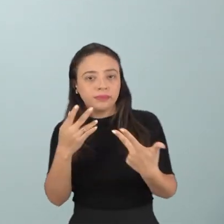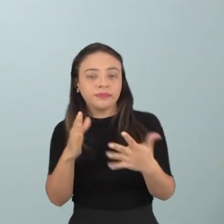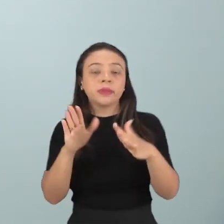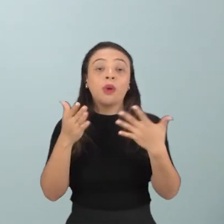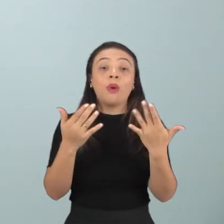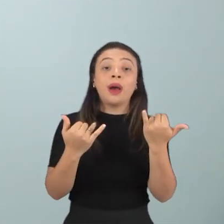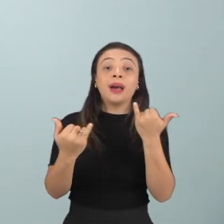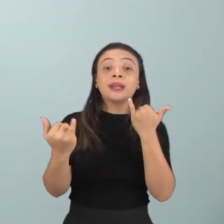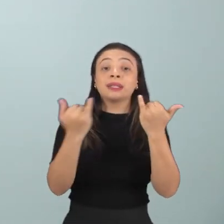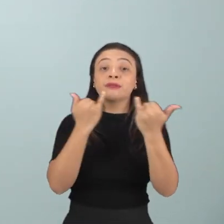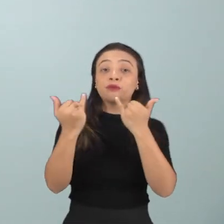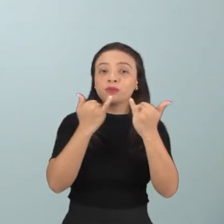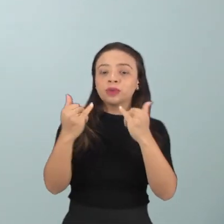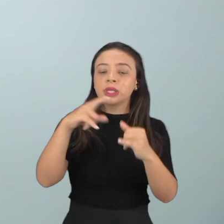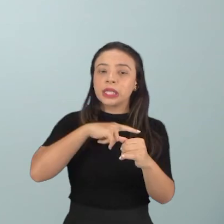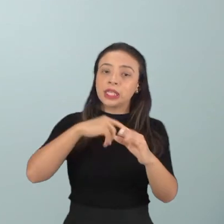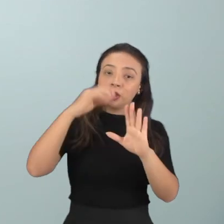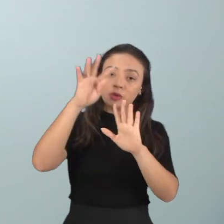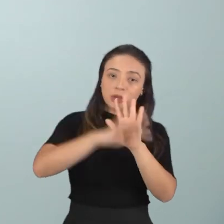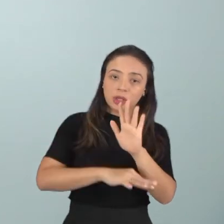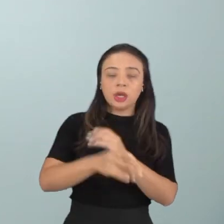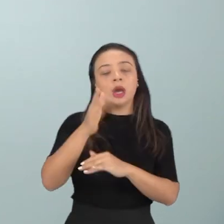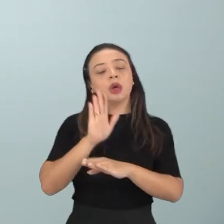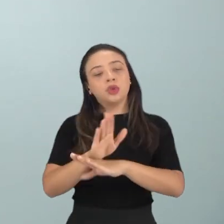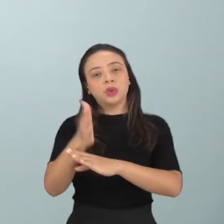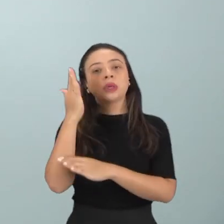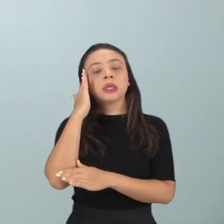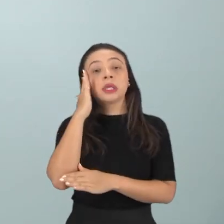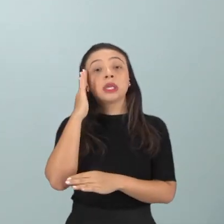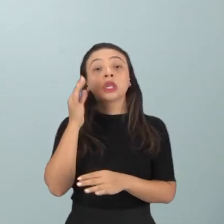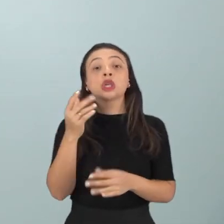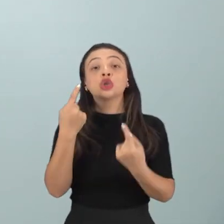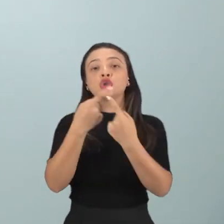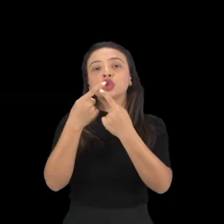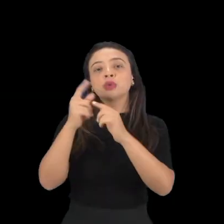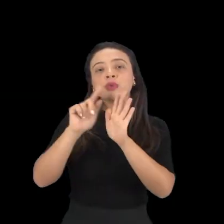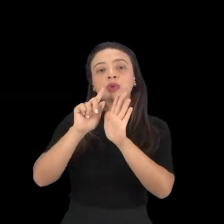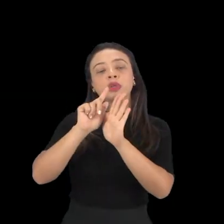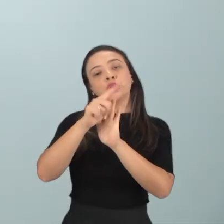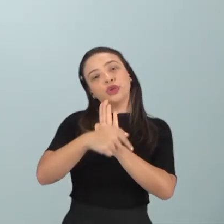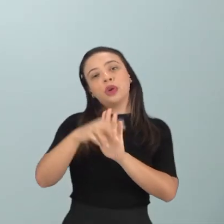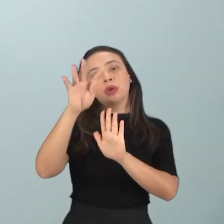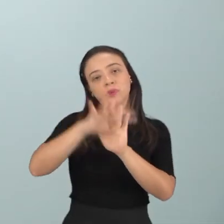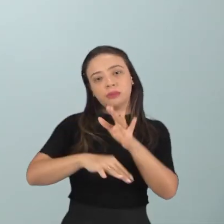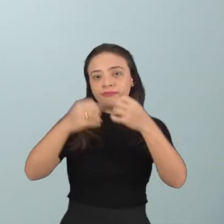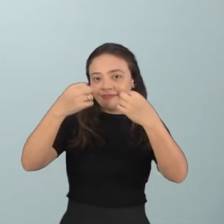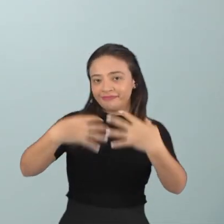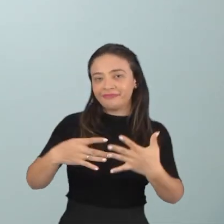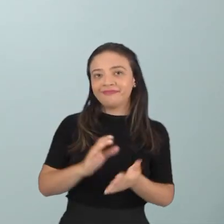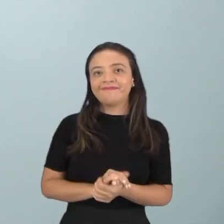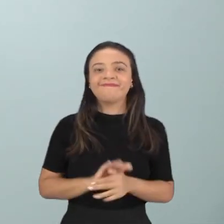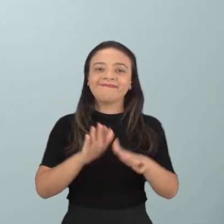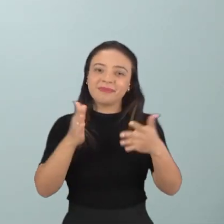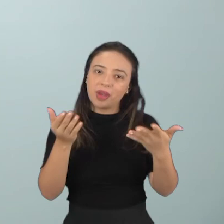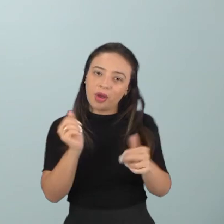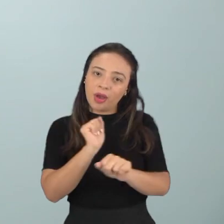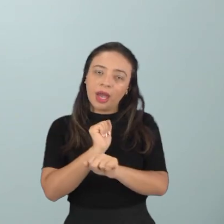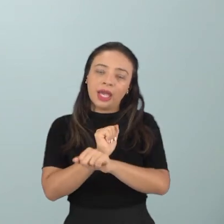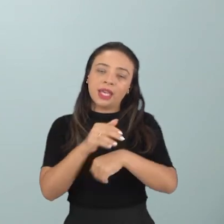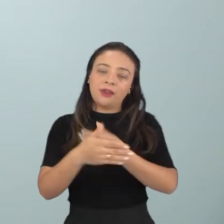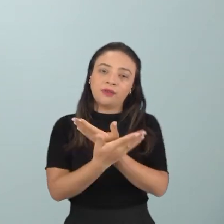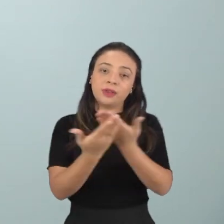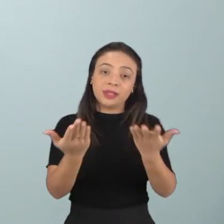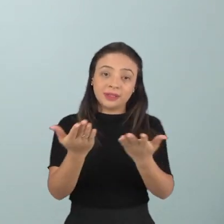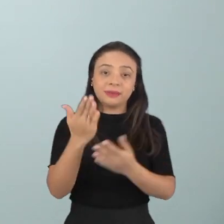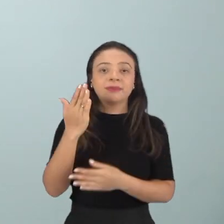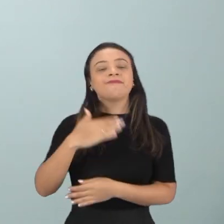a compreender de que tipo textual de que gênero textual estou falando ok então é isso Pessoal espero que vocês tenham